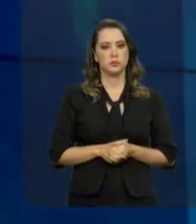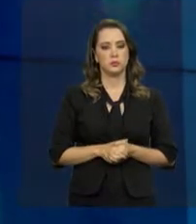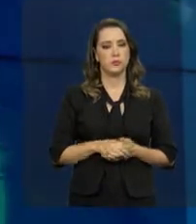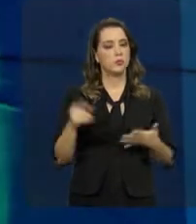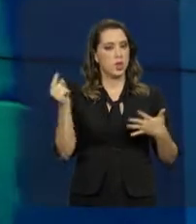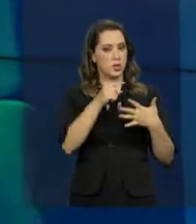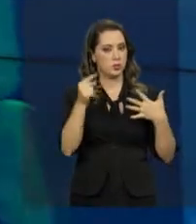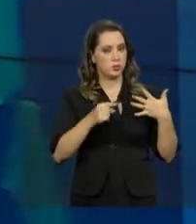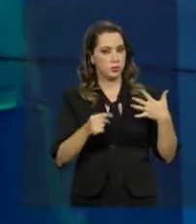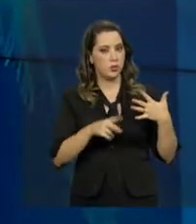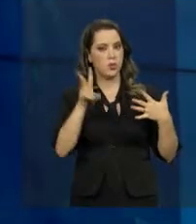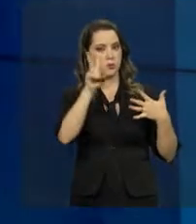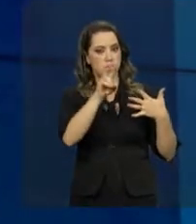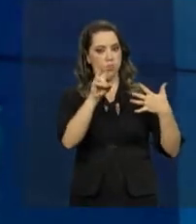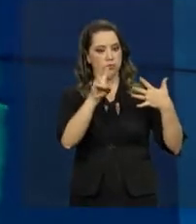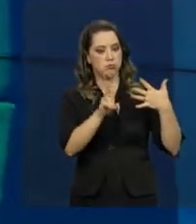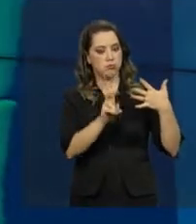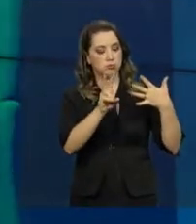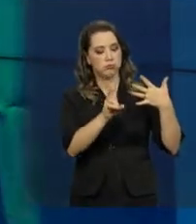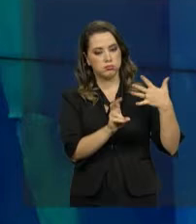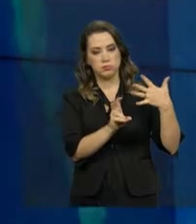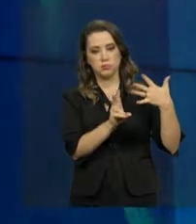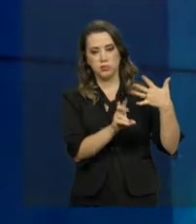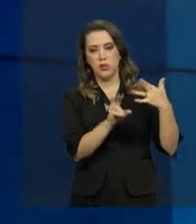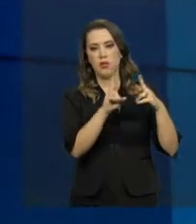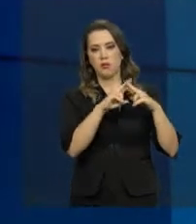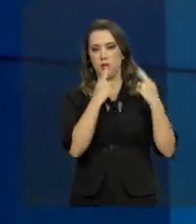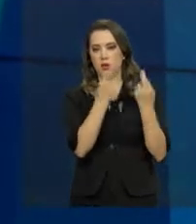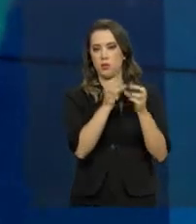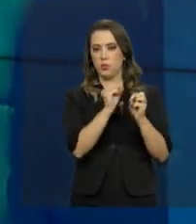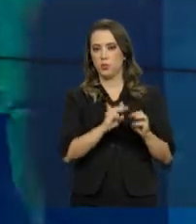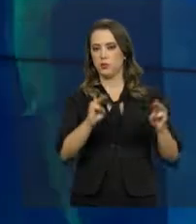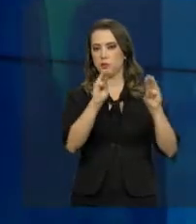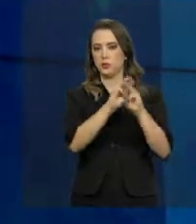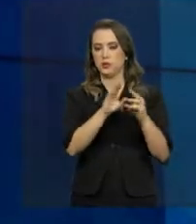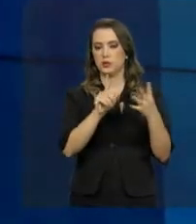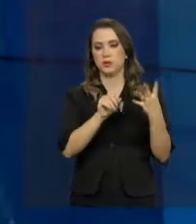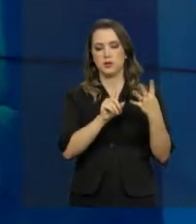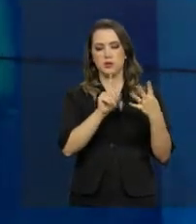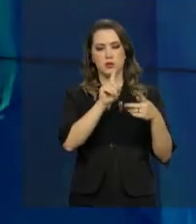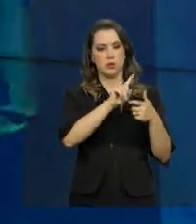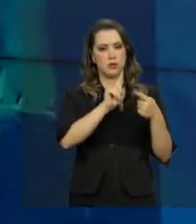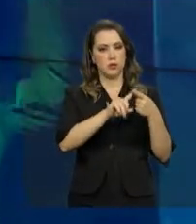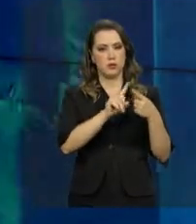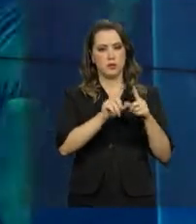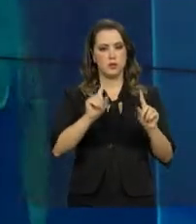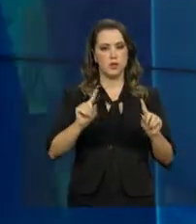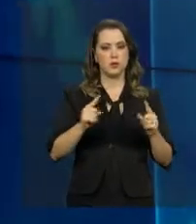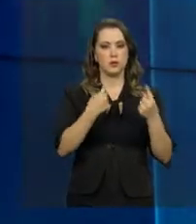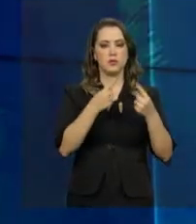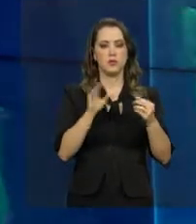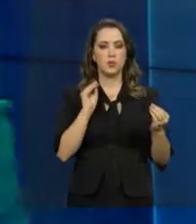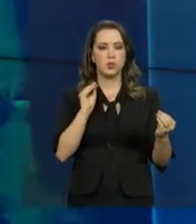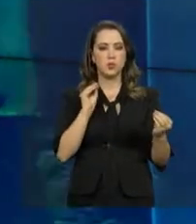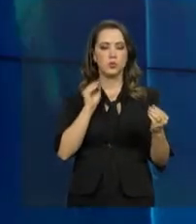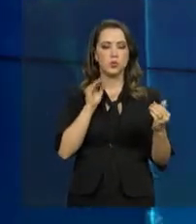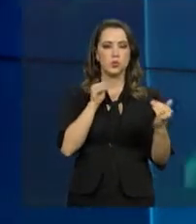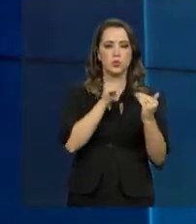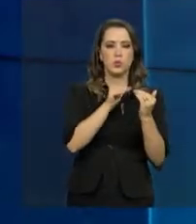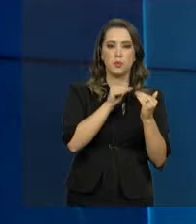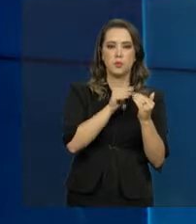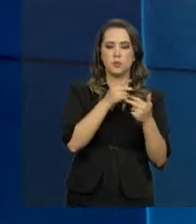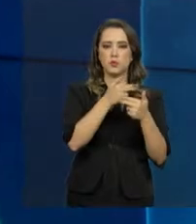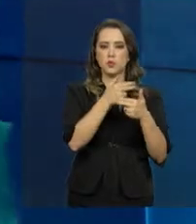outros temas a serem tratados durante a reunião estão os desafios dos objetivos do desenvolvimento sustentável e questões globais